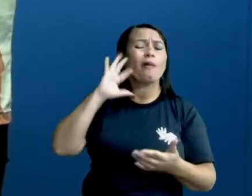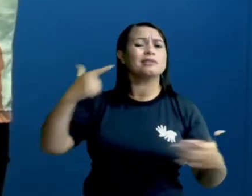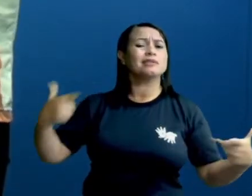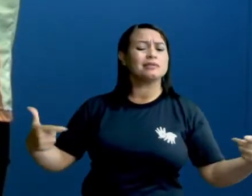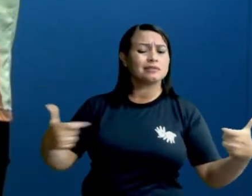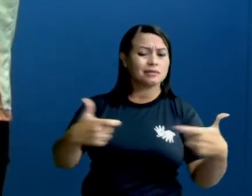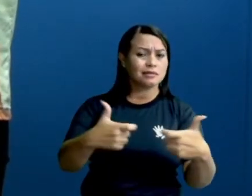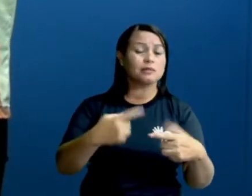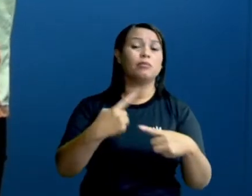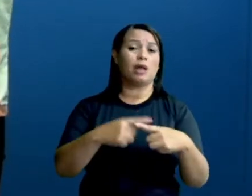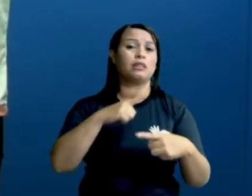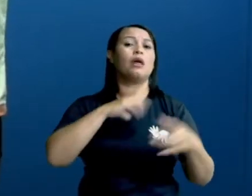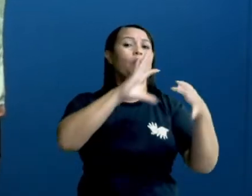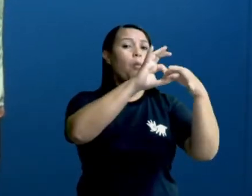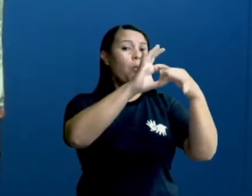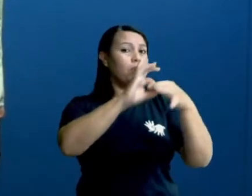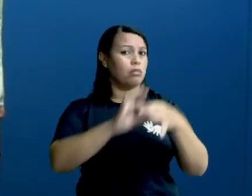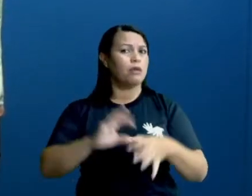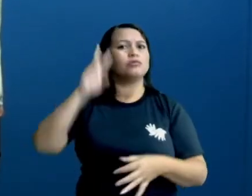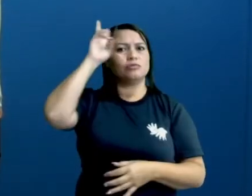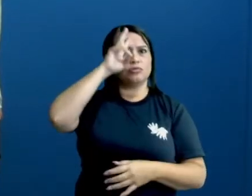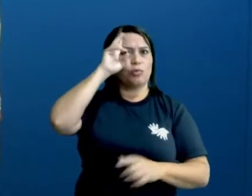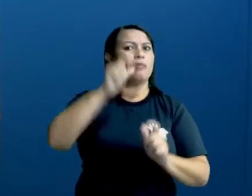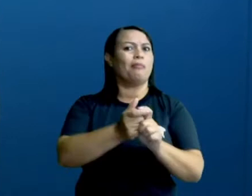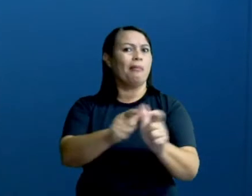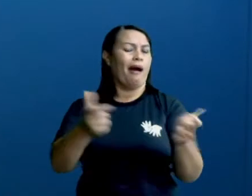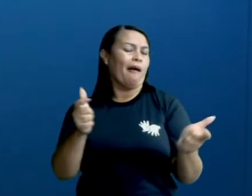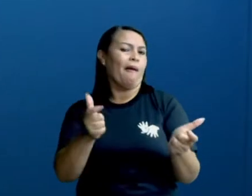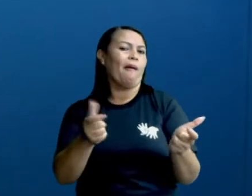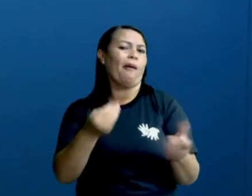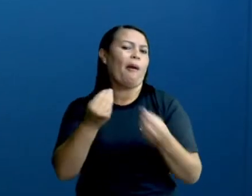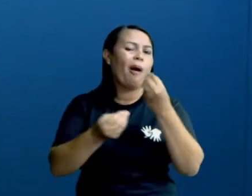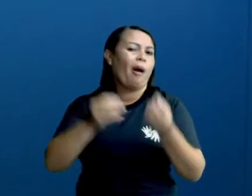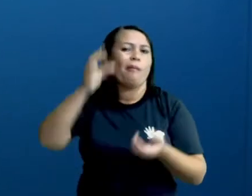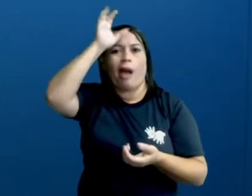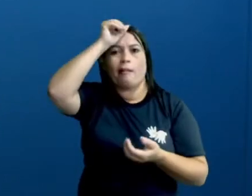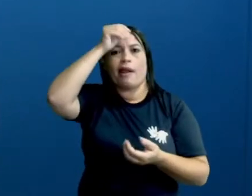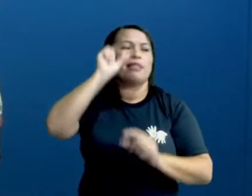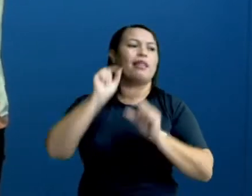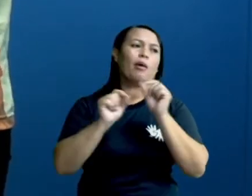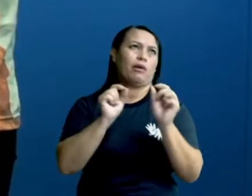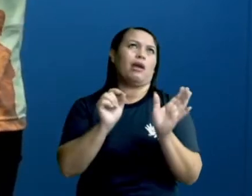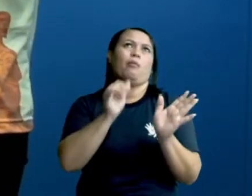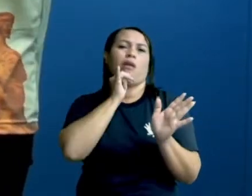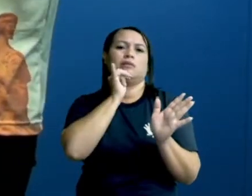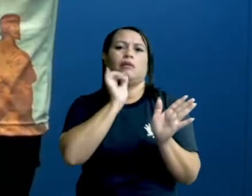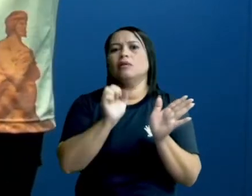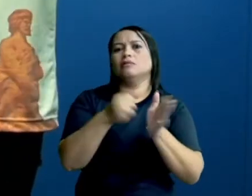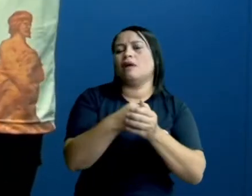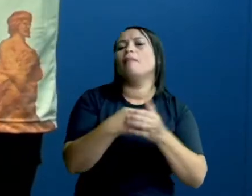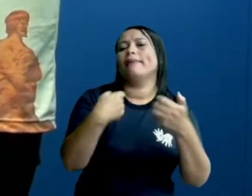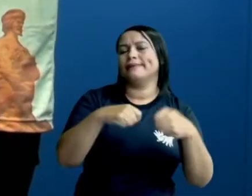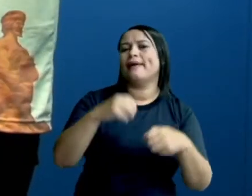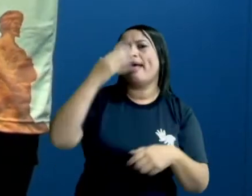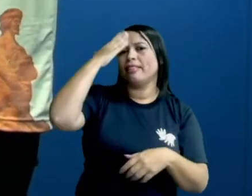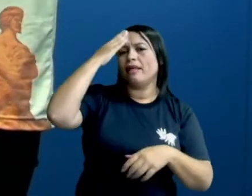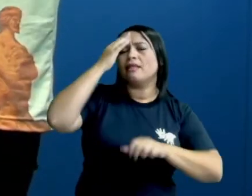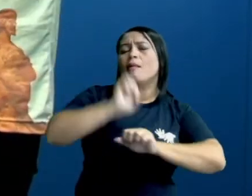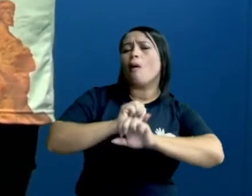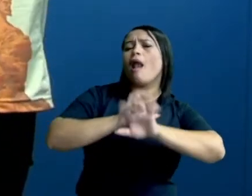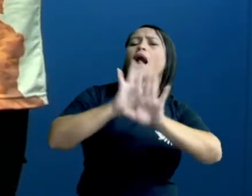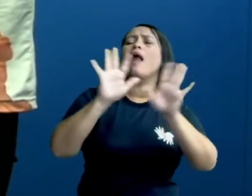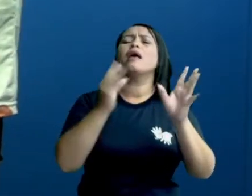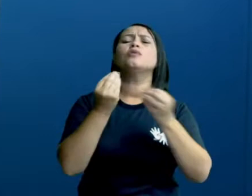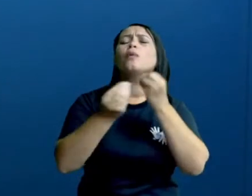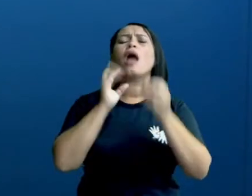Tabocas, existe um contexto histórico maior. Não tem como a gente aprender isso de forma isolada, certo? Então vamos entender